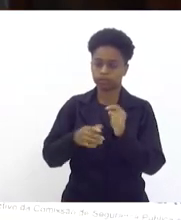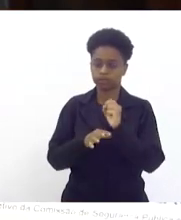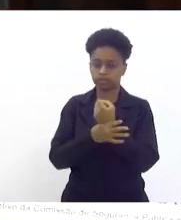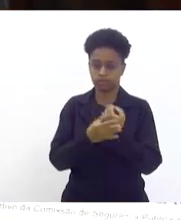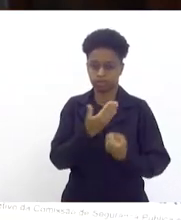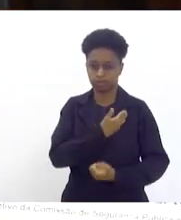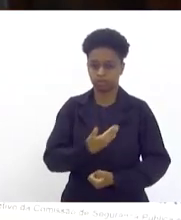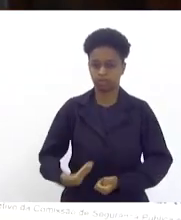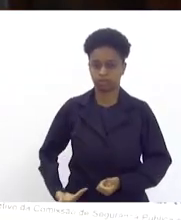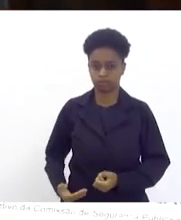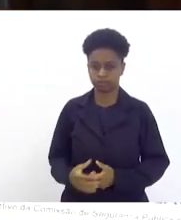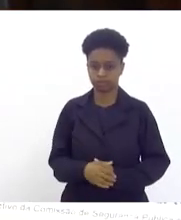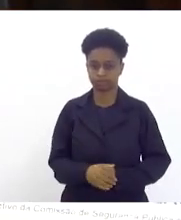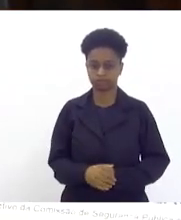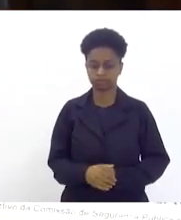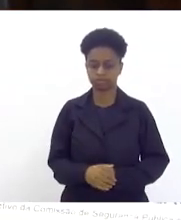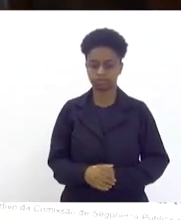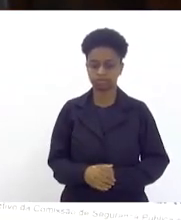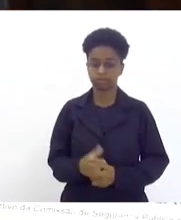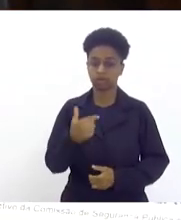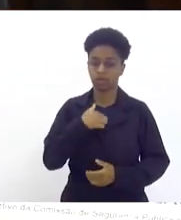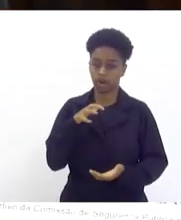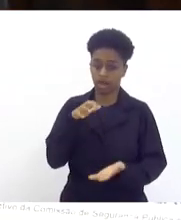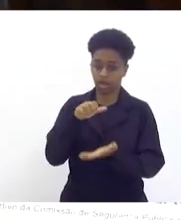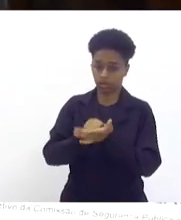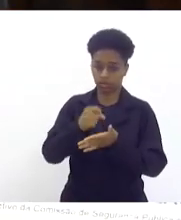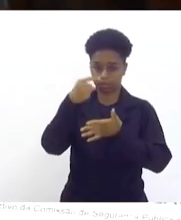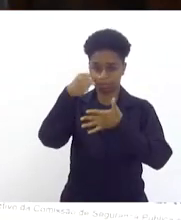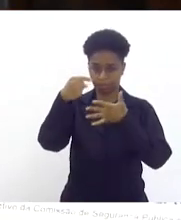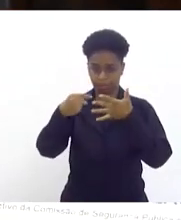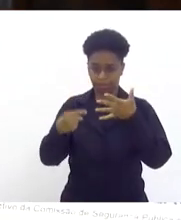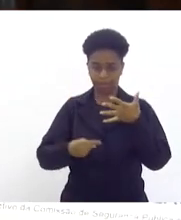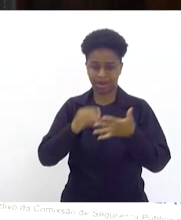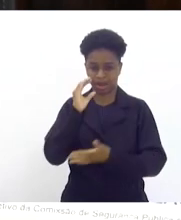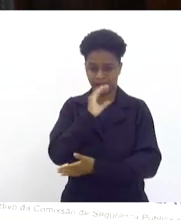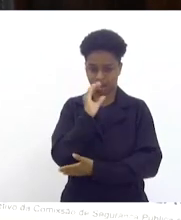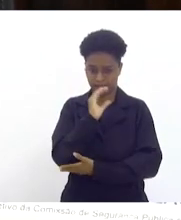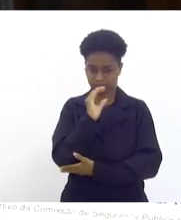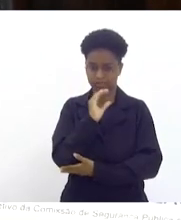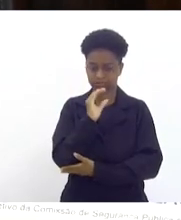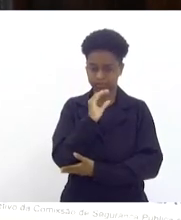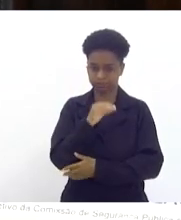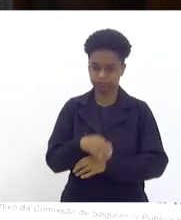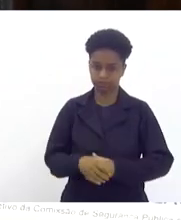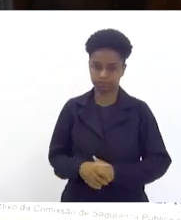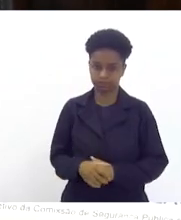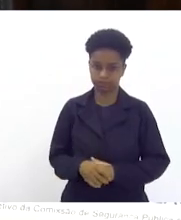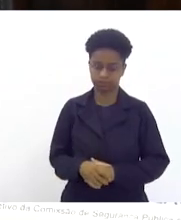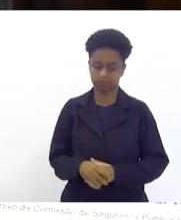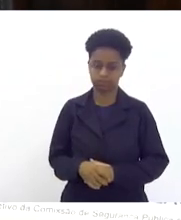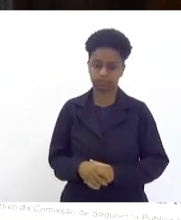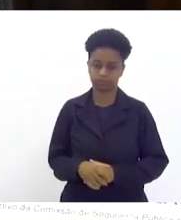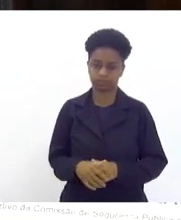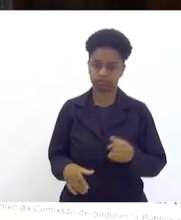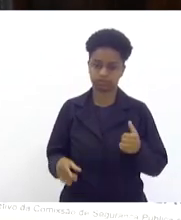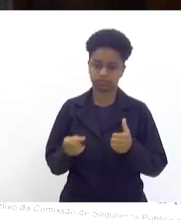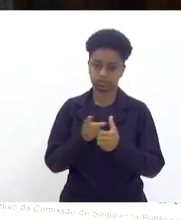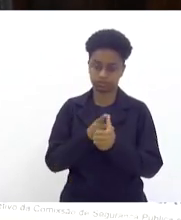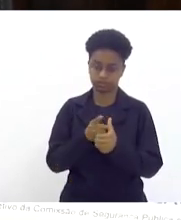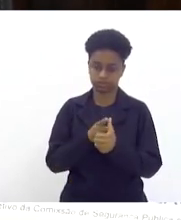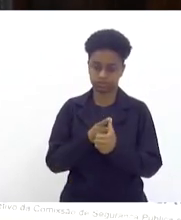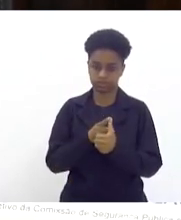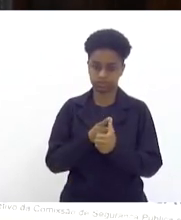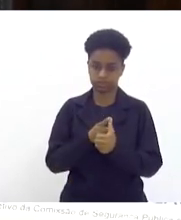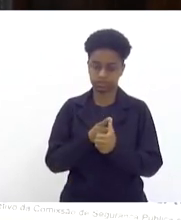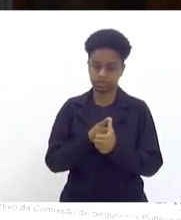eu anotei uns pontos aqui muito muito breve Presidente Gualberto primeiro lugar